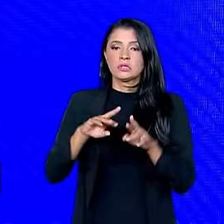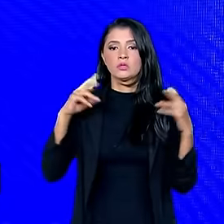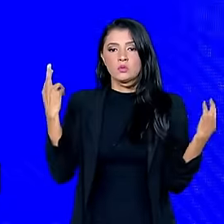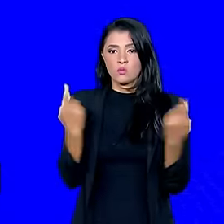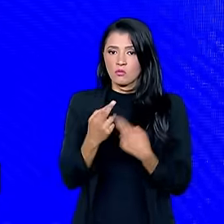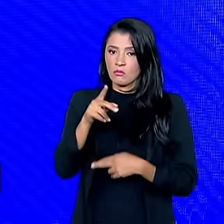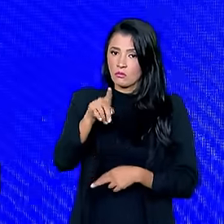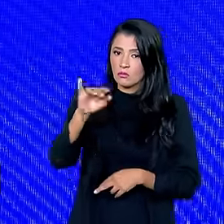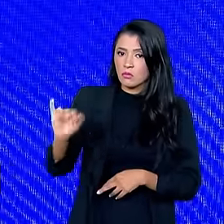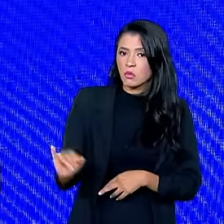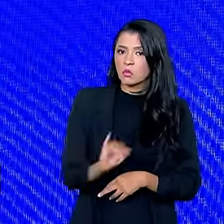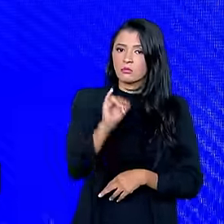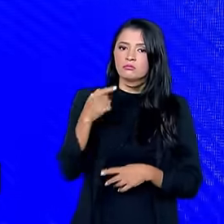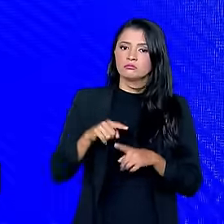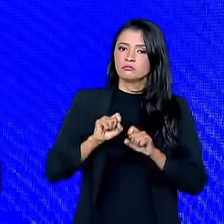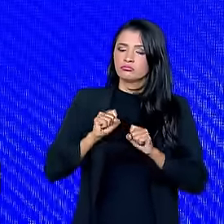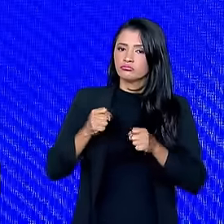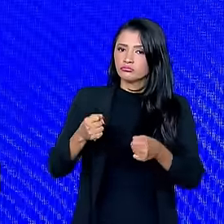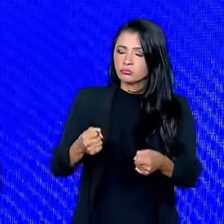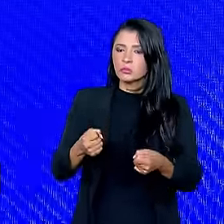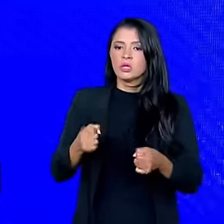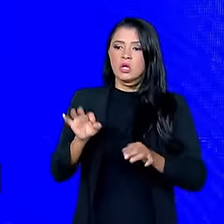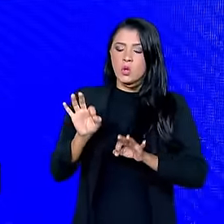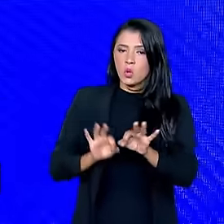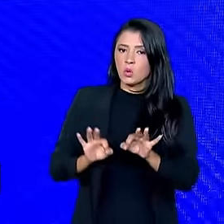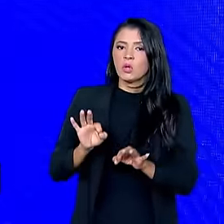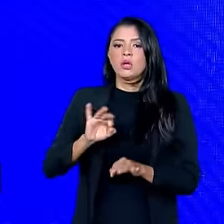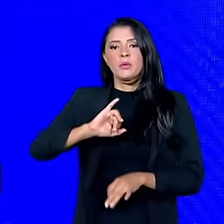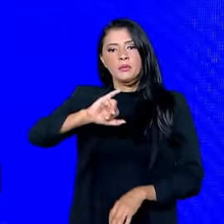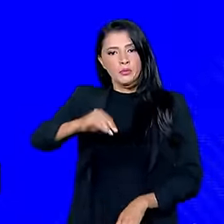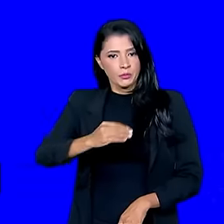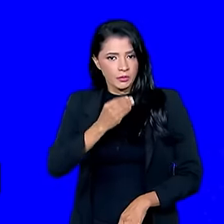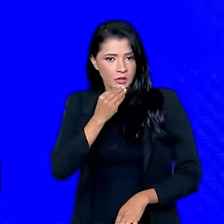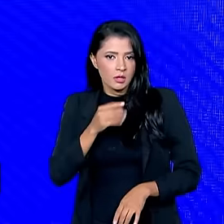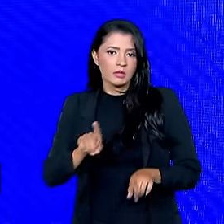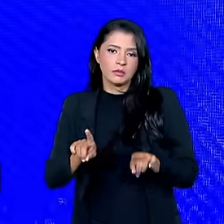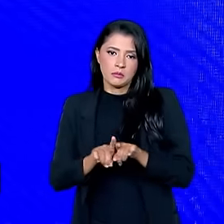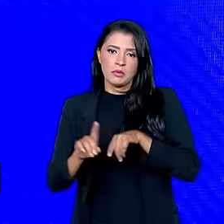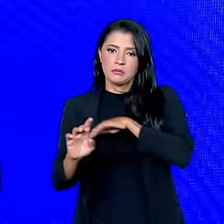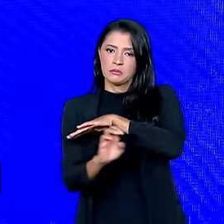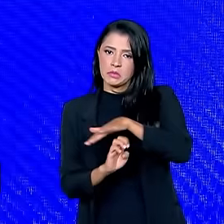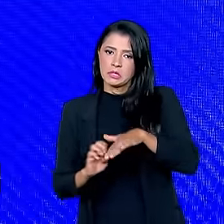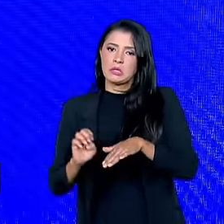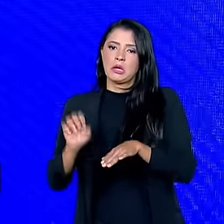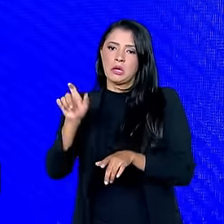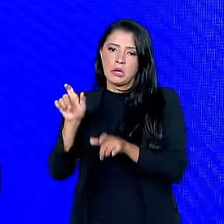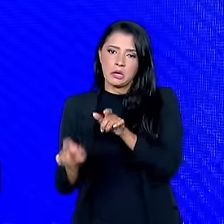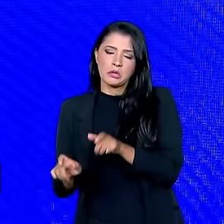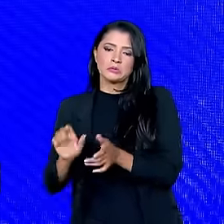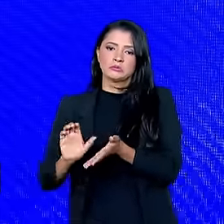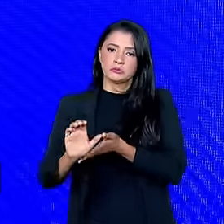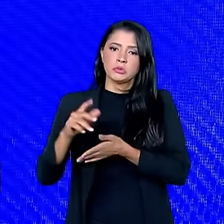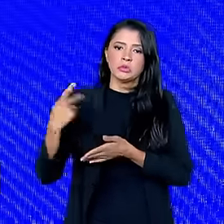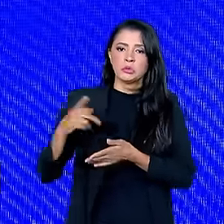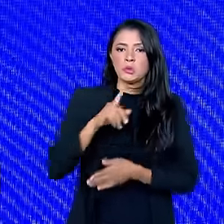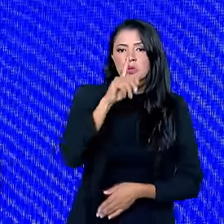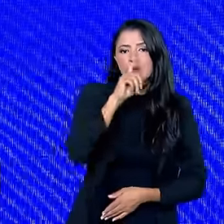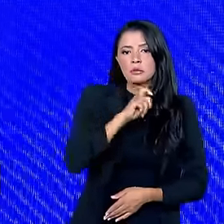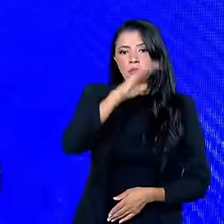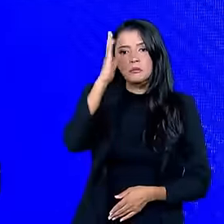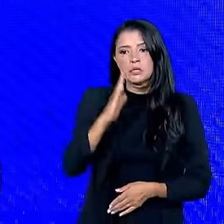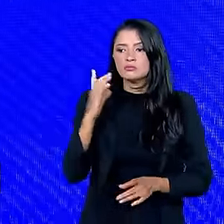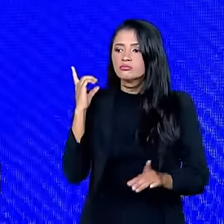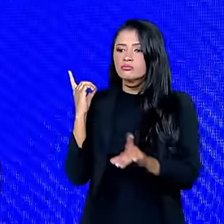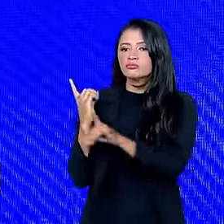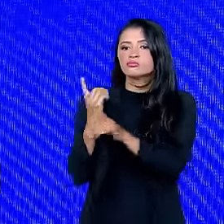importante ressaltar pelo empenho e pela oportunidade de empresários e investidores do lado do Catar e do Brasil se